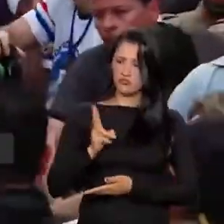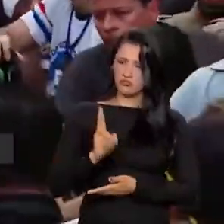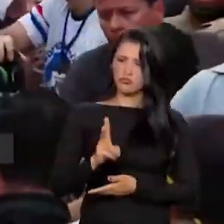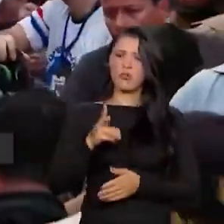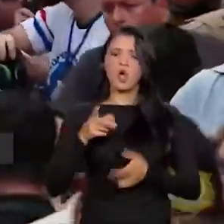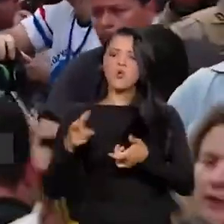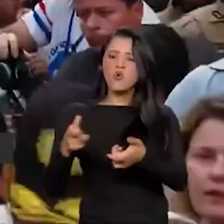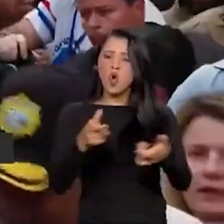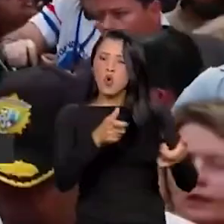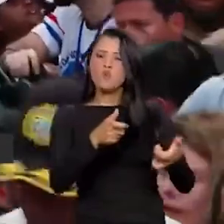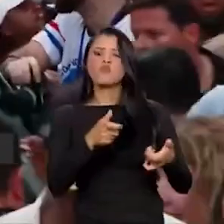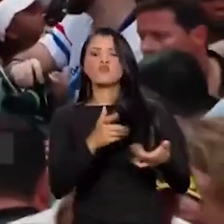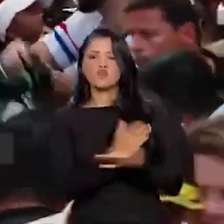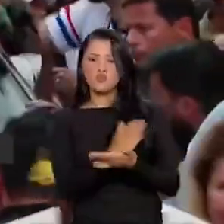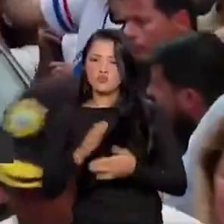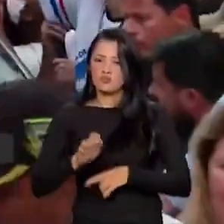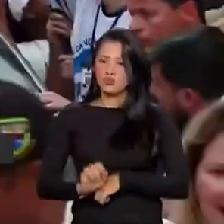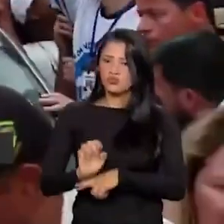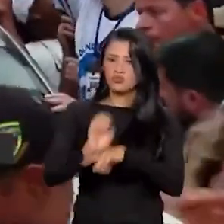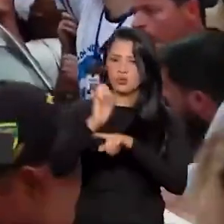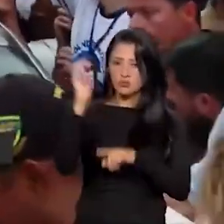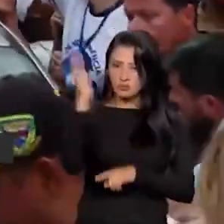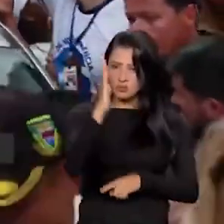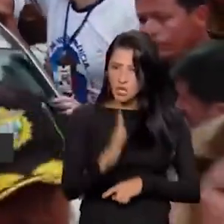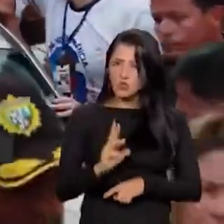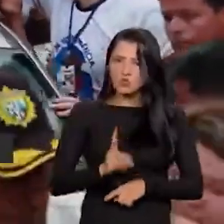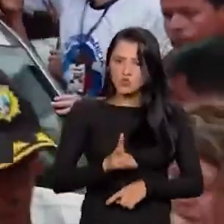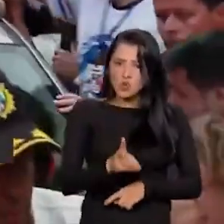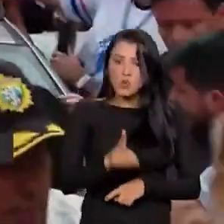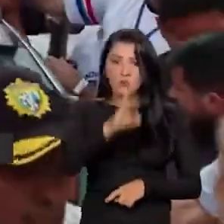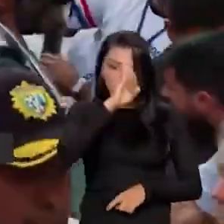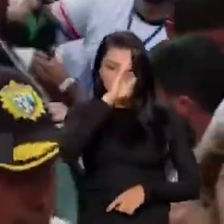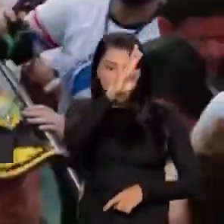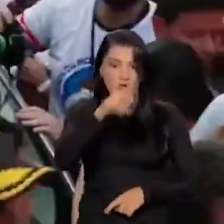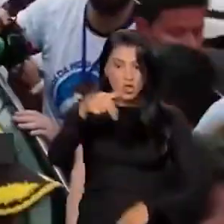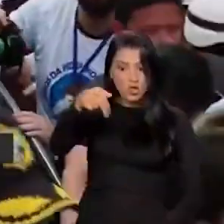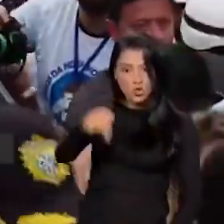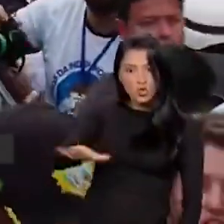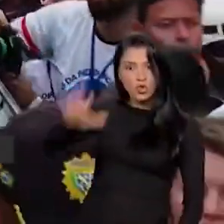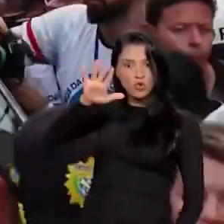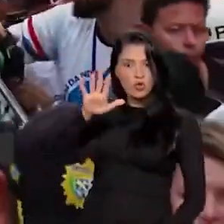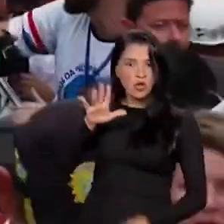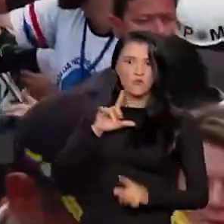permaneceram em alguns estados brasileiros, principalmente no Nordeste,